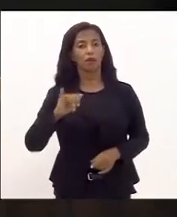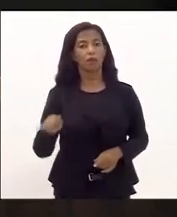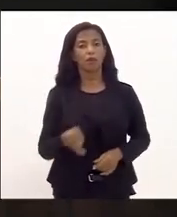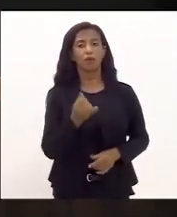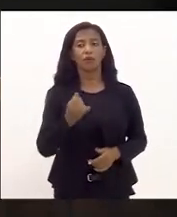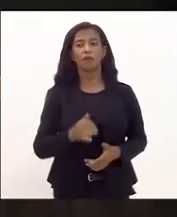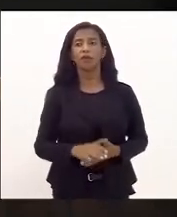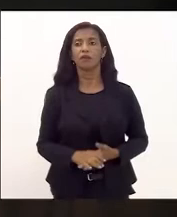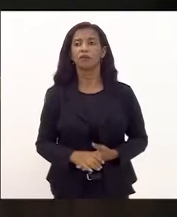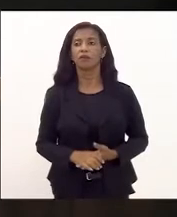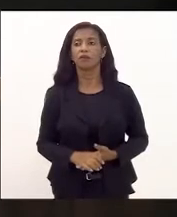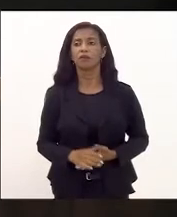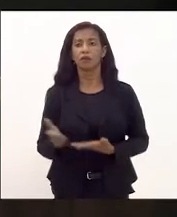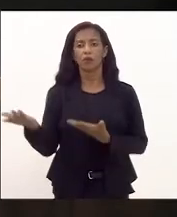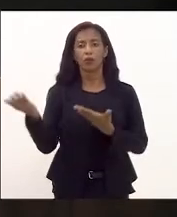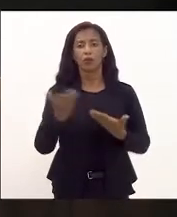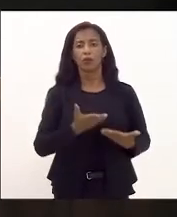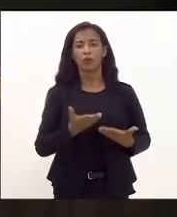um convite.